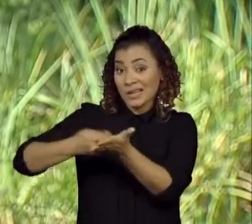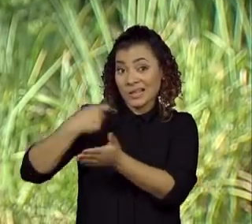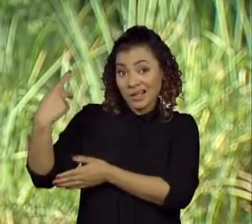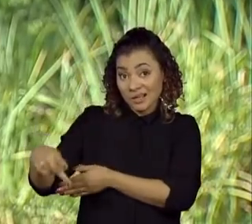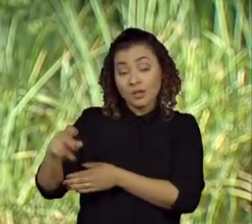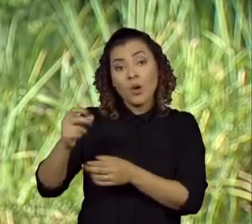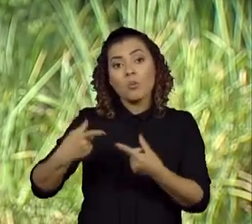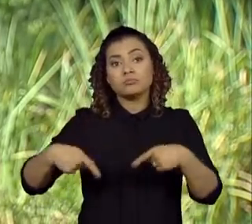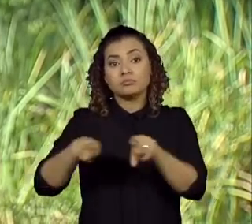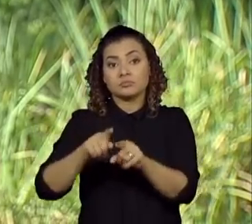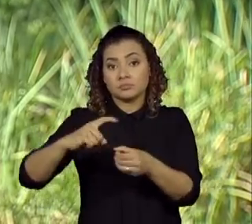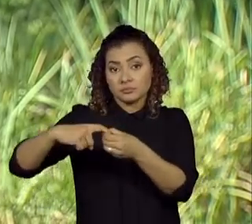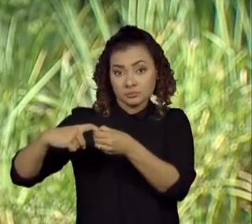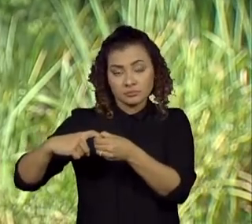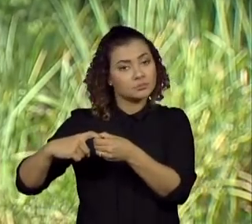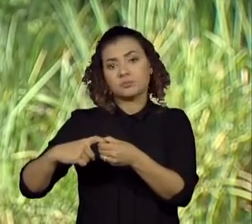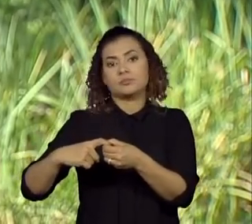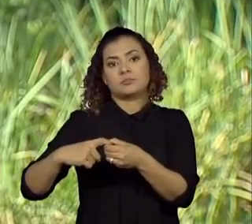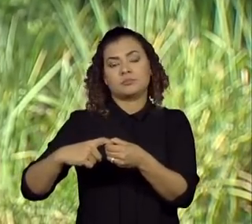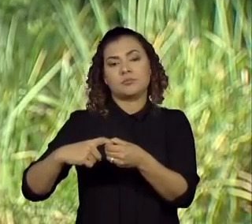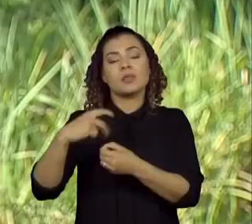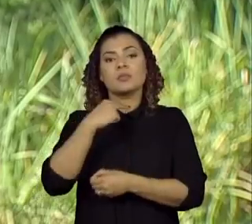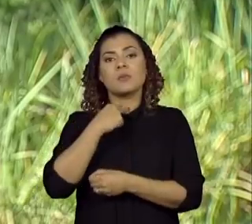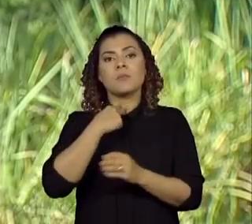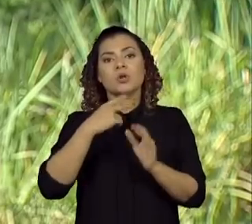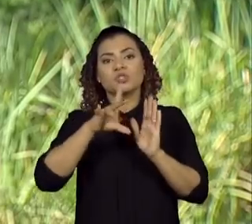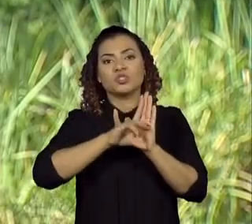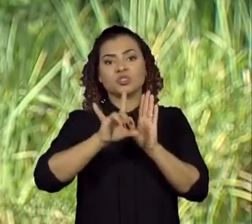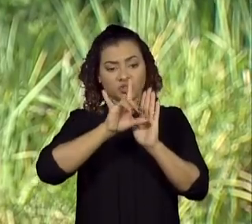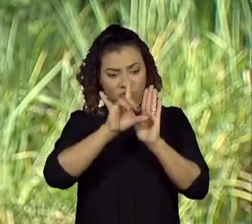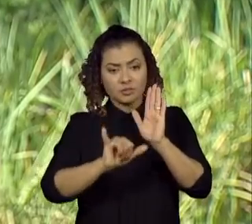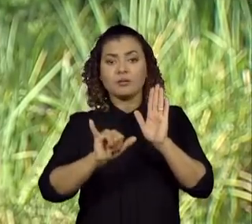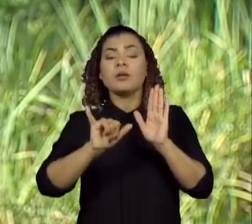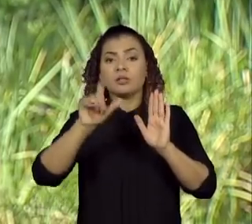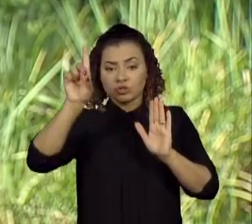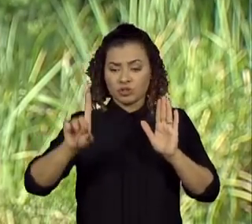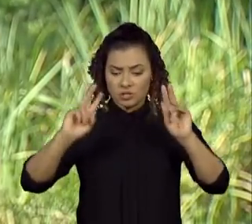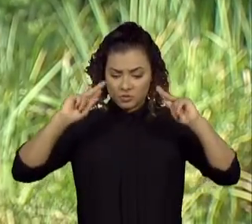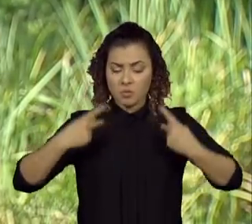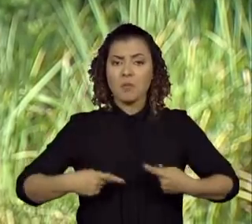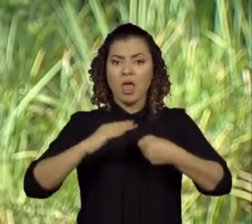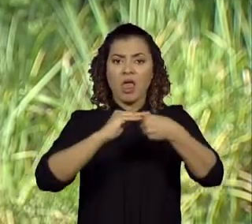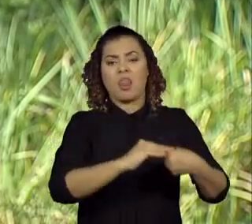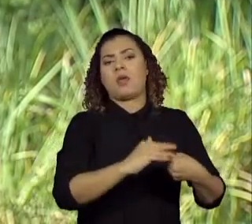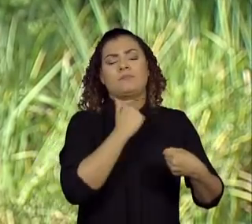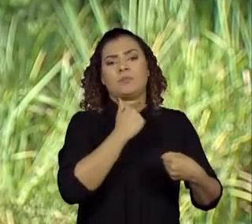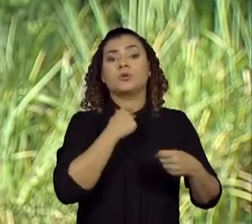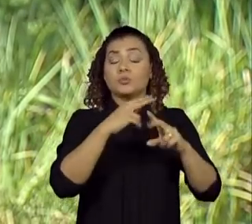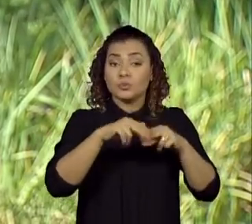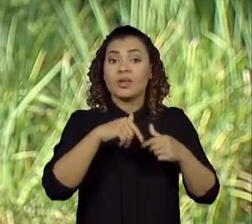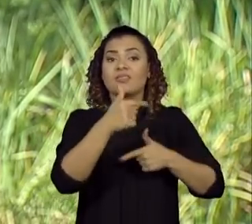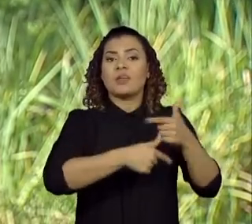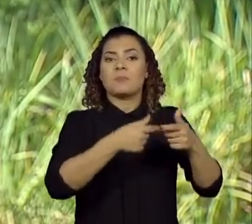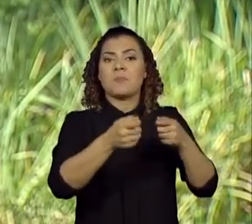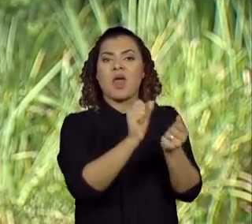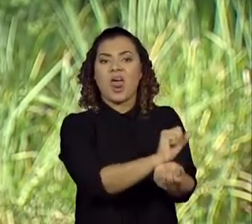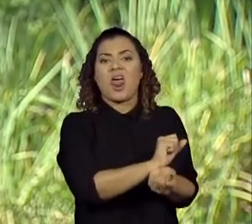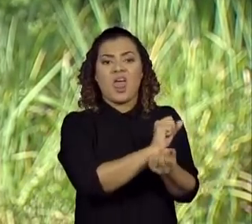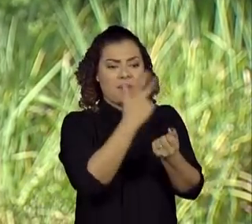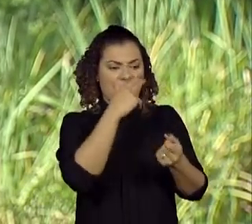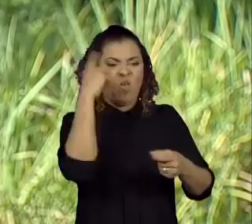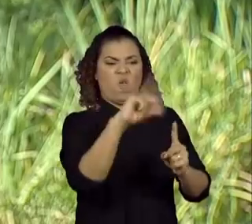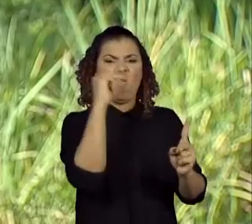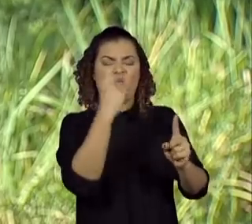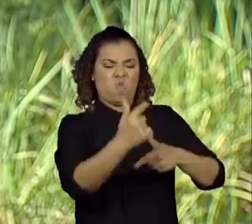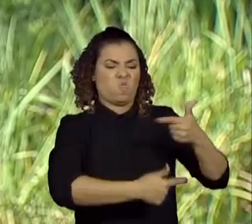ou filiais não podem causar violação de direitos humanos, como, por exemplo, o que ocorre através do trabalho escravo, e